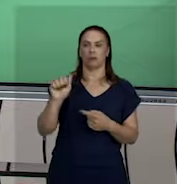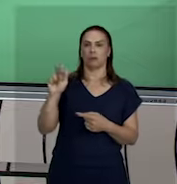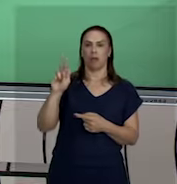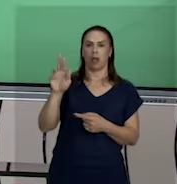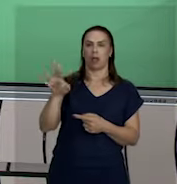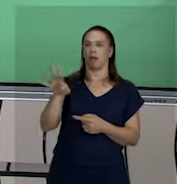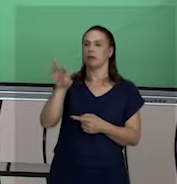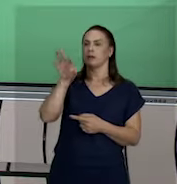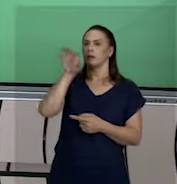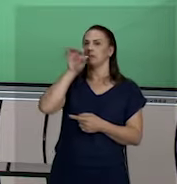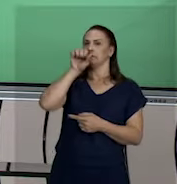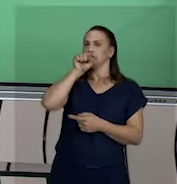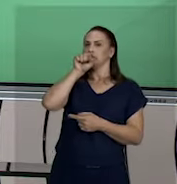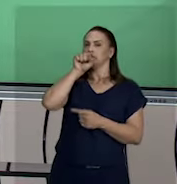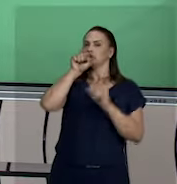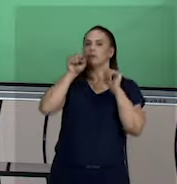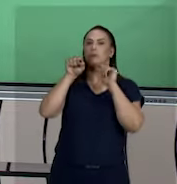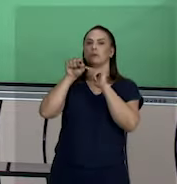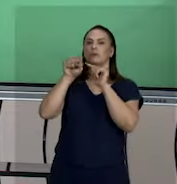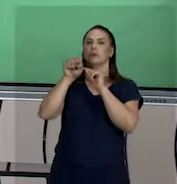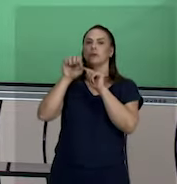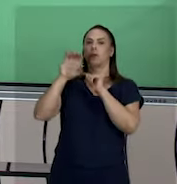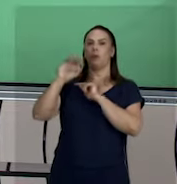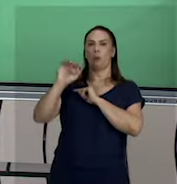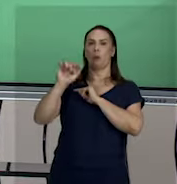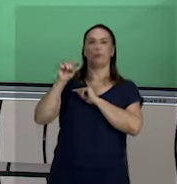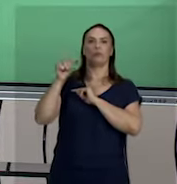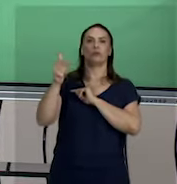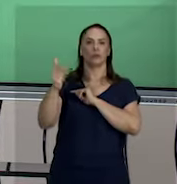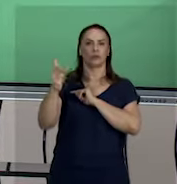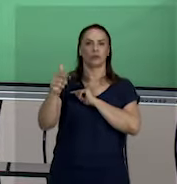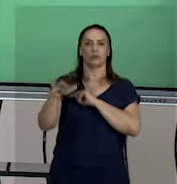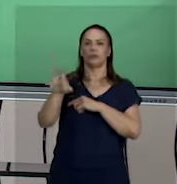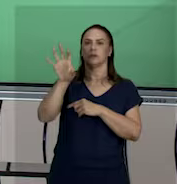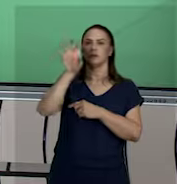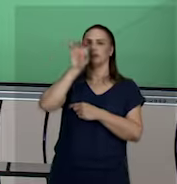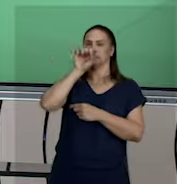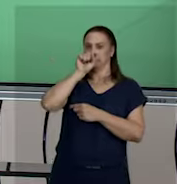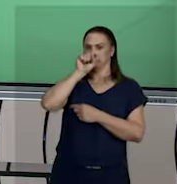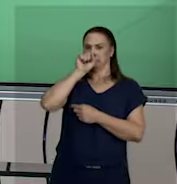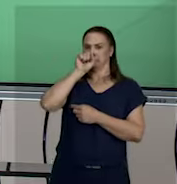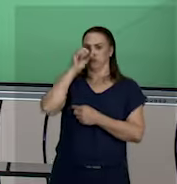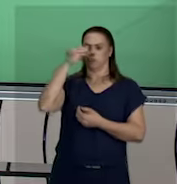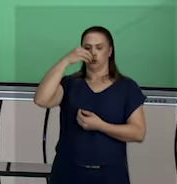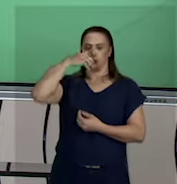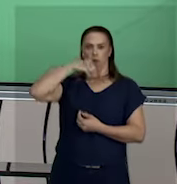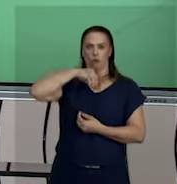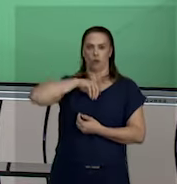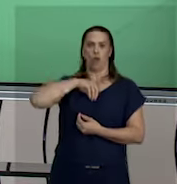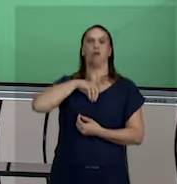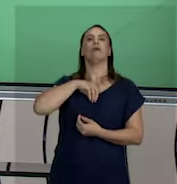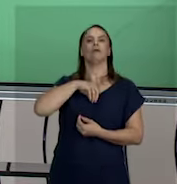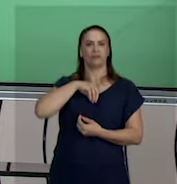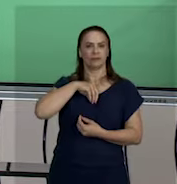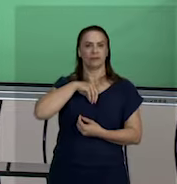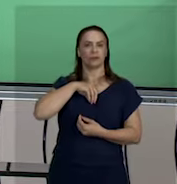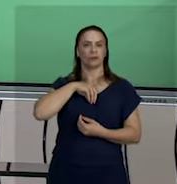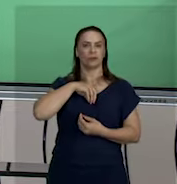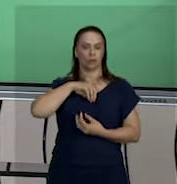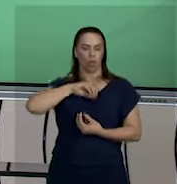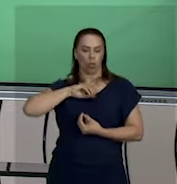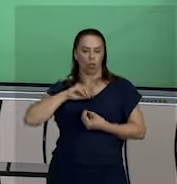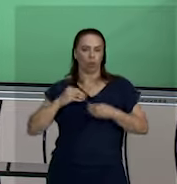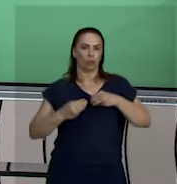eu estou levando um ar rico em oxigênio. Quando eu expiro, ou seja, estou eliminando, trazendo para o